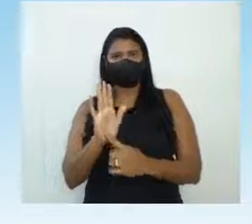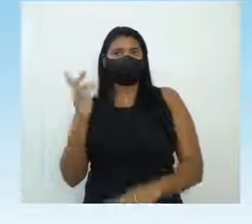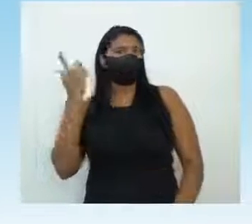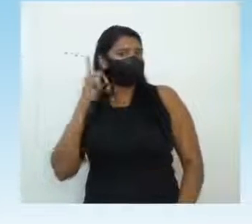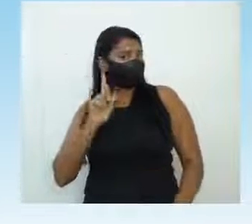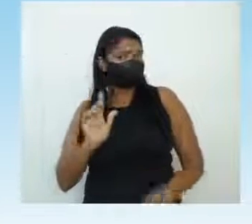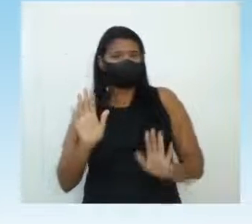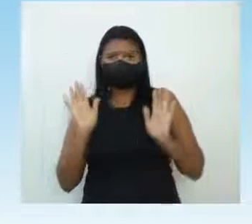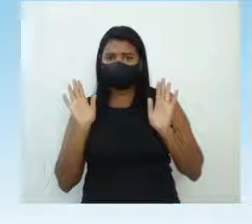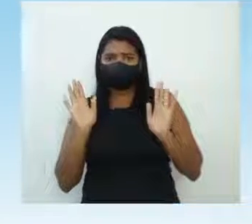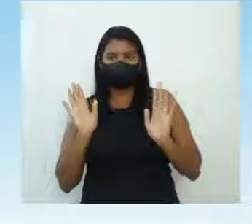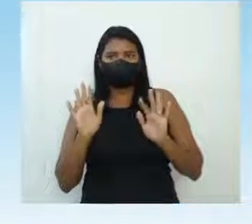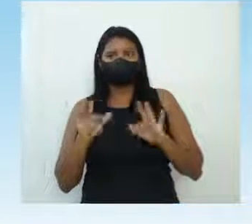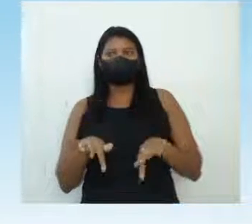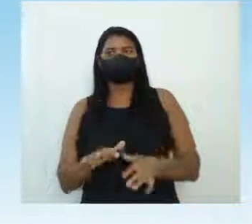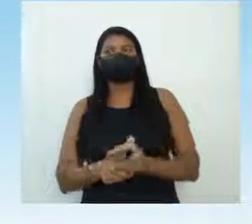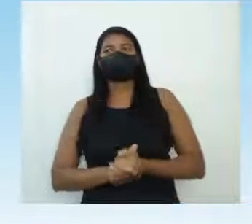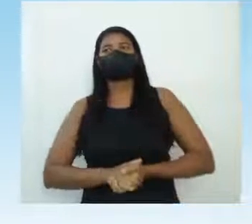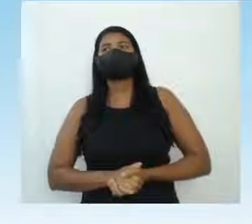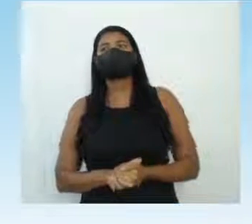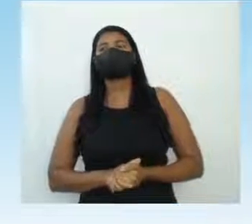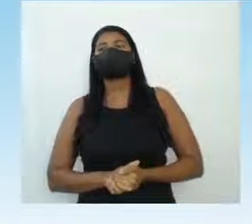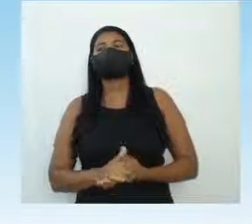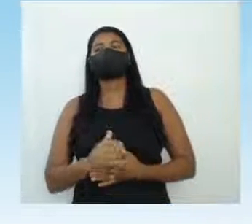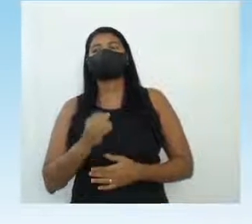disputa. Enfim, bom, né?